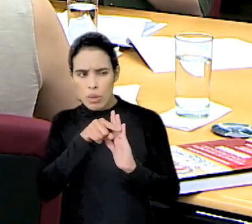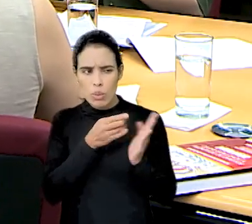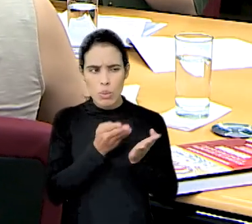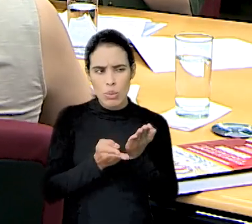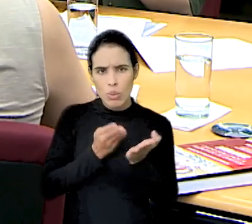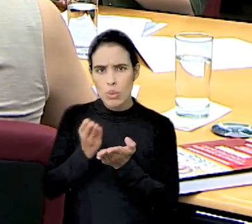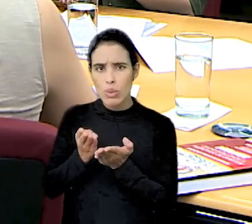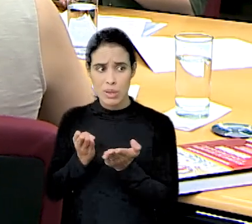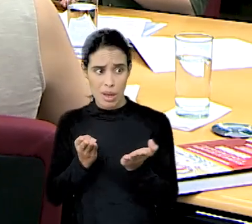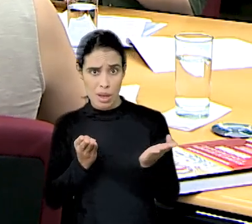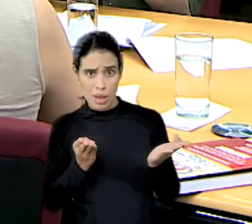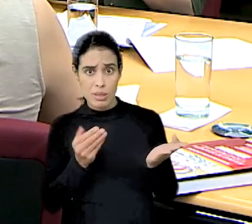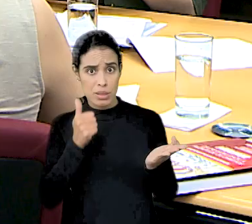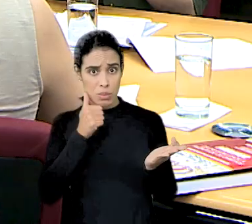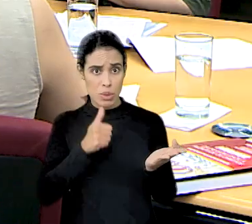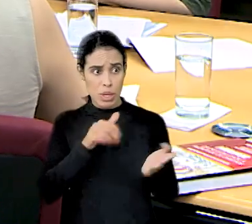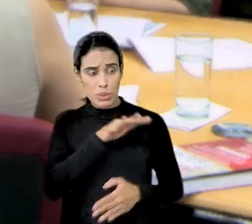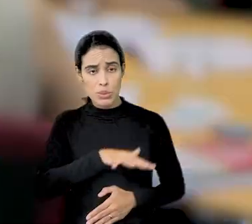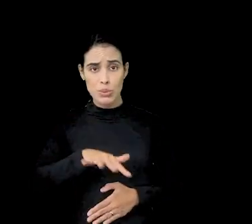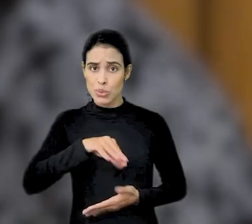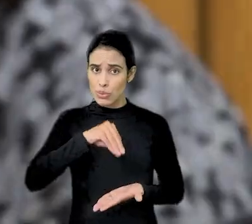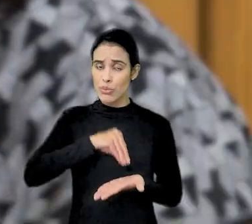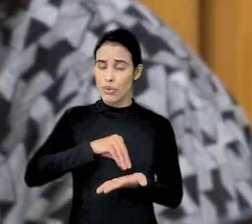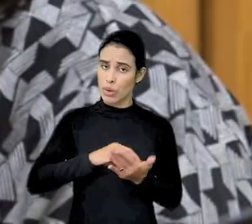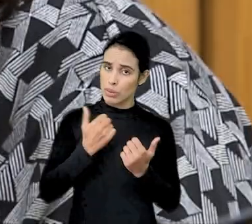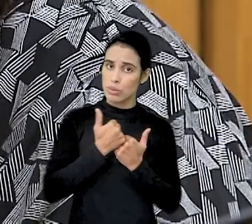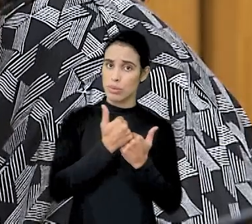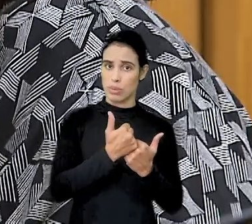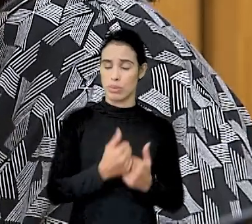estamos falando de pessoas vulnerabilizadas.